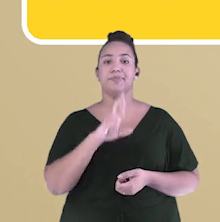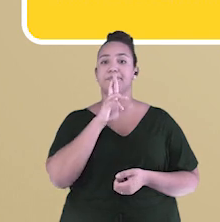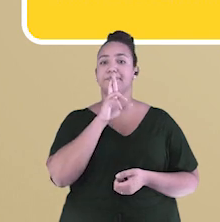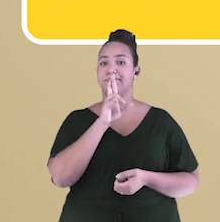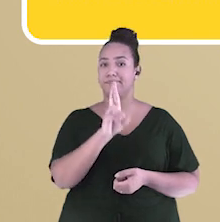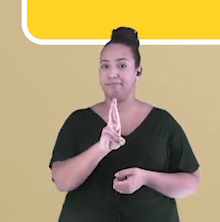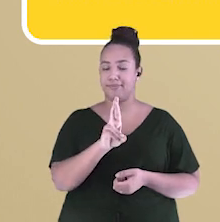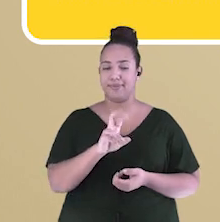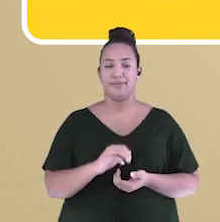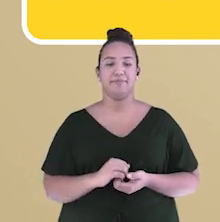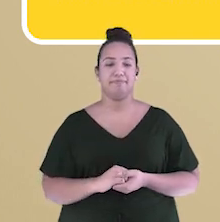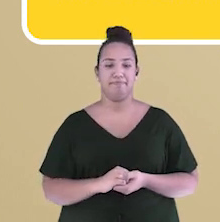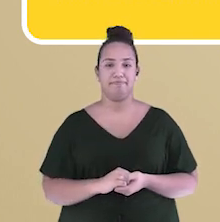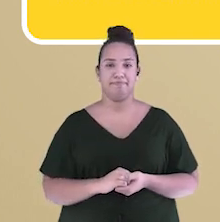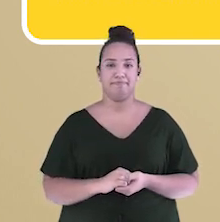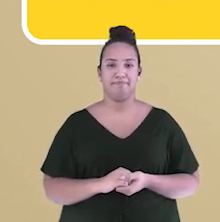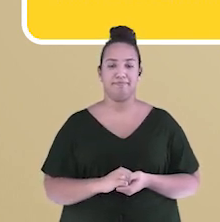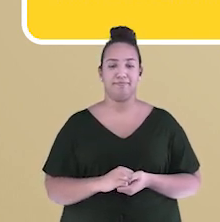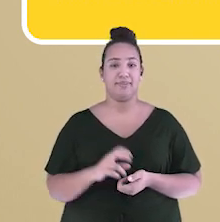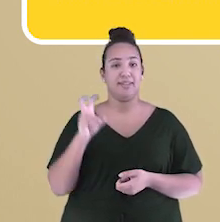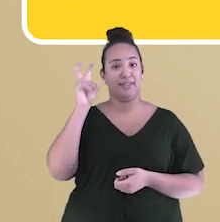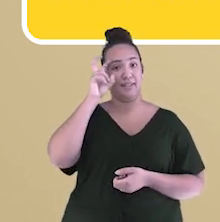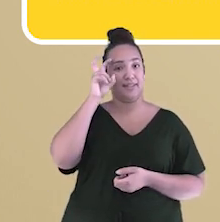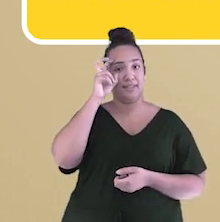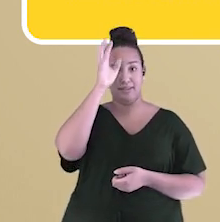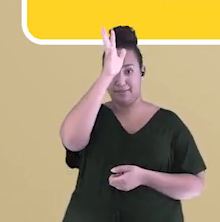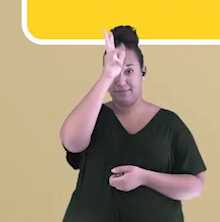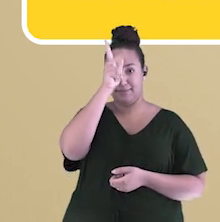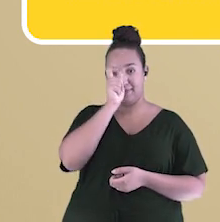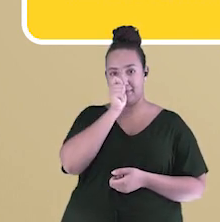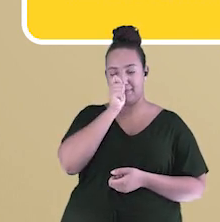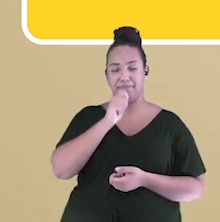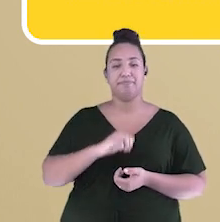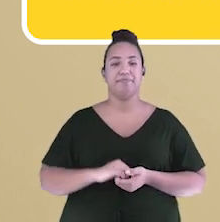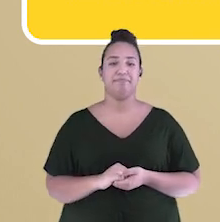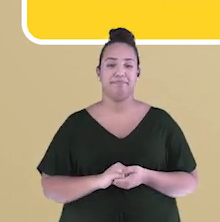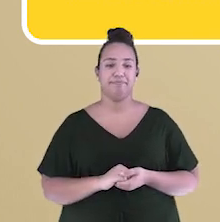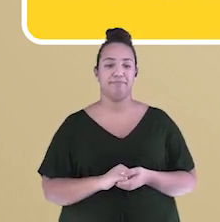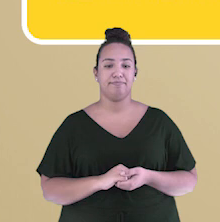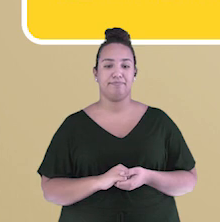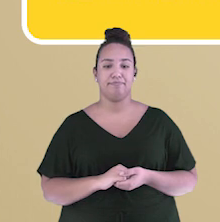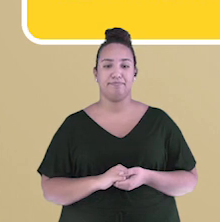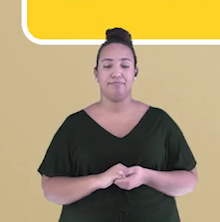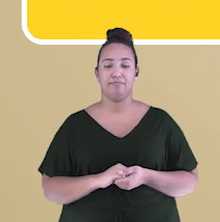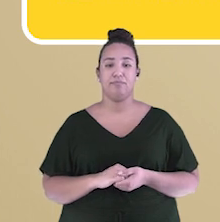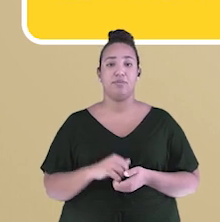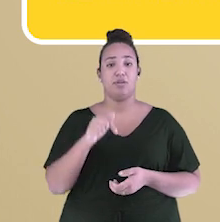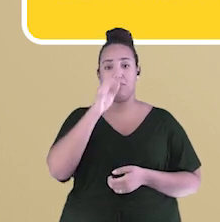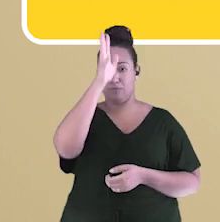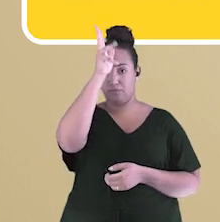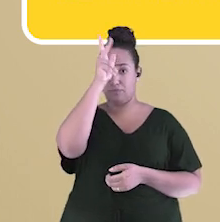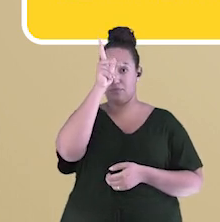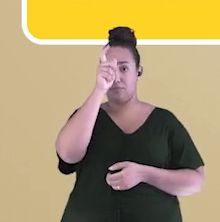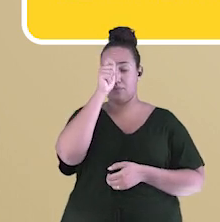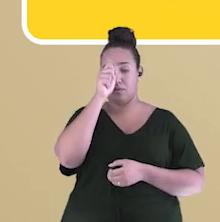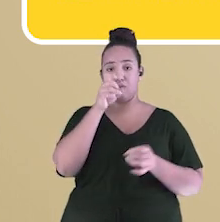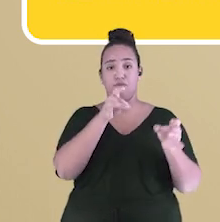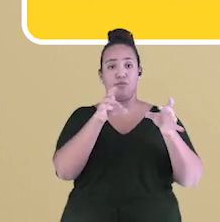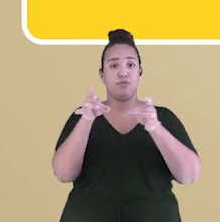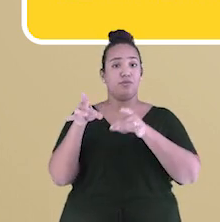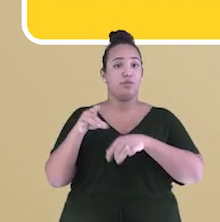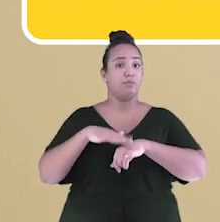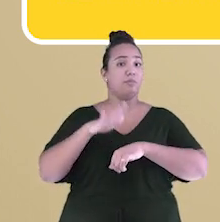Resposta da questão 2. Quinta do frango. Quais os cortes de frango que estão em